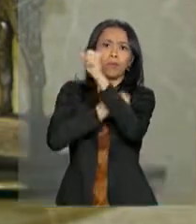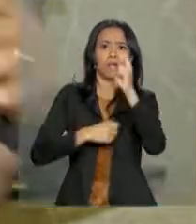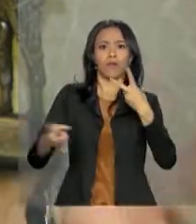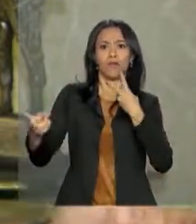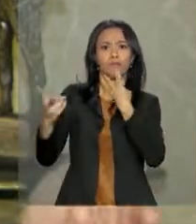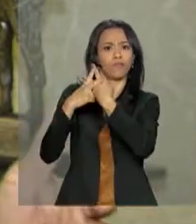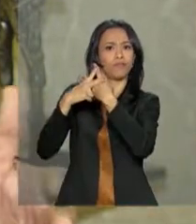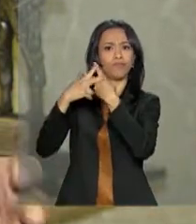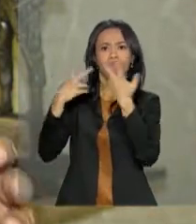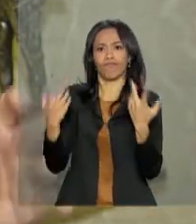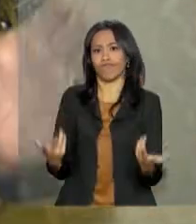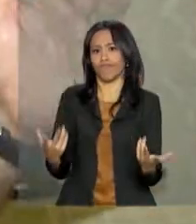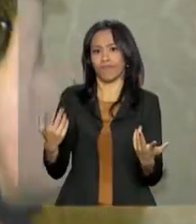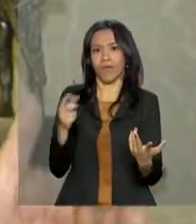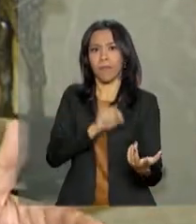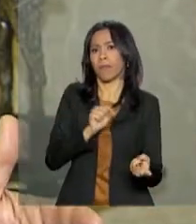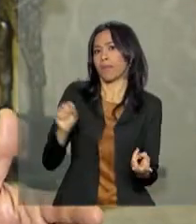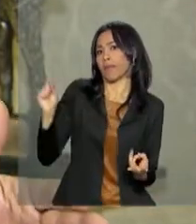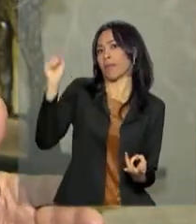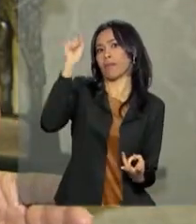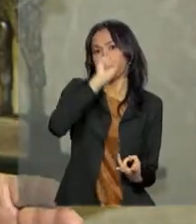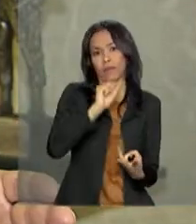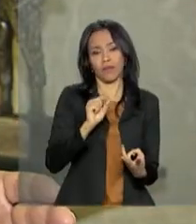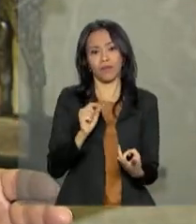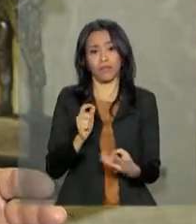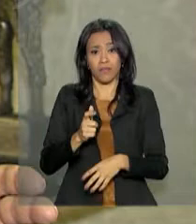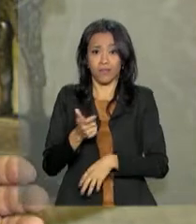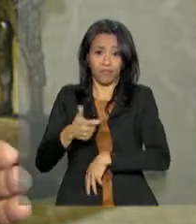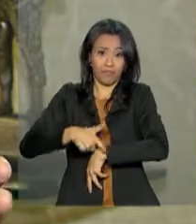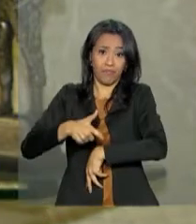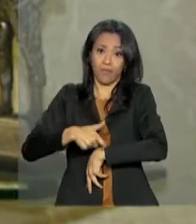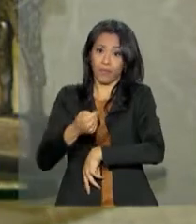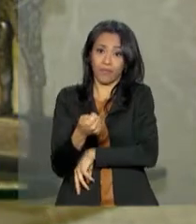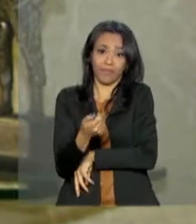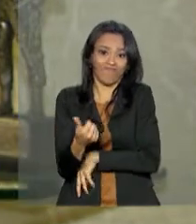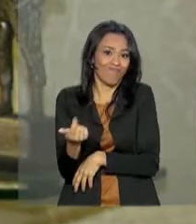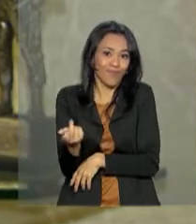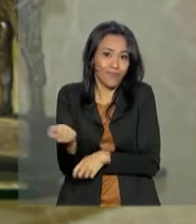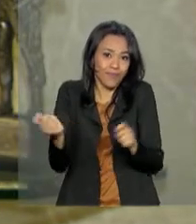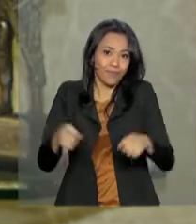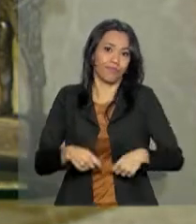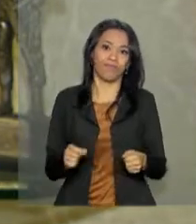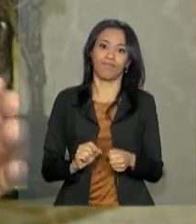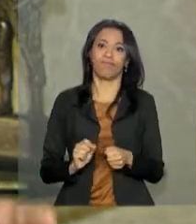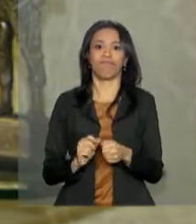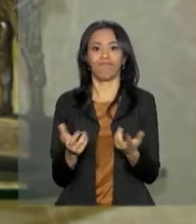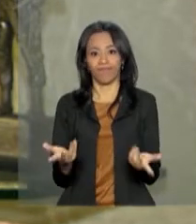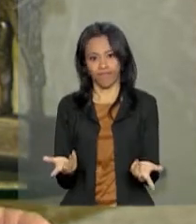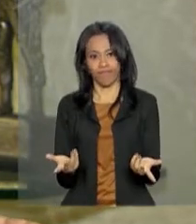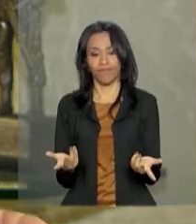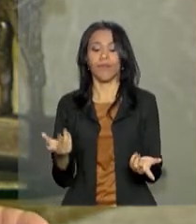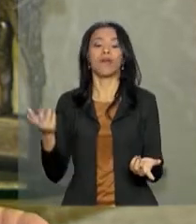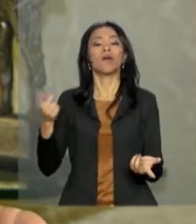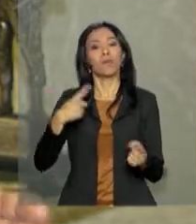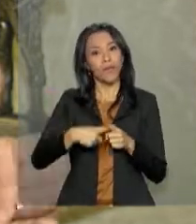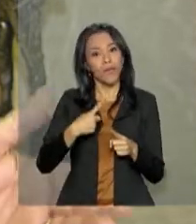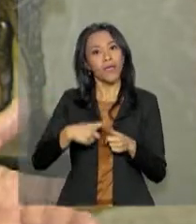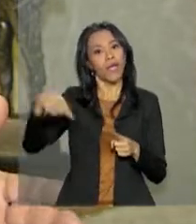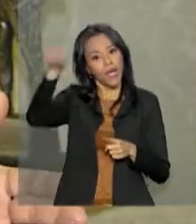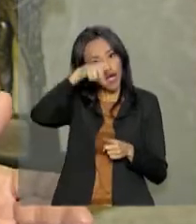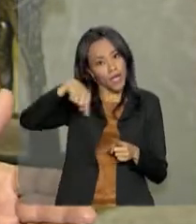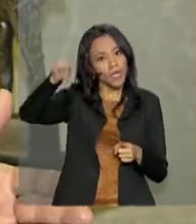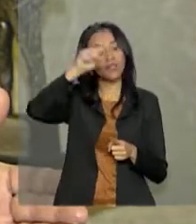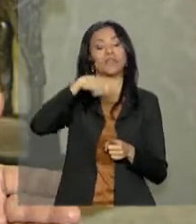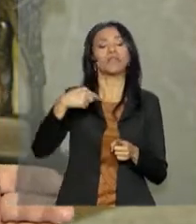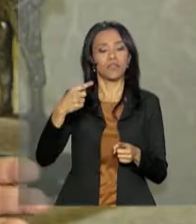de delegacias num período feito esse e muitas vezes eles recebiam os recursos nós temos